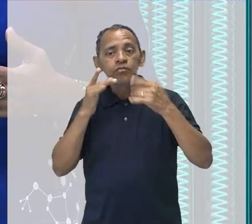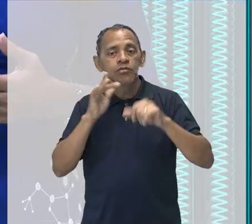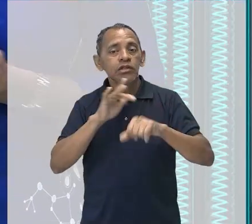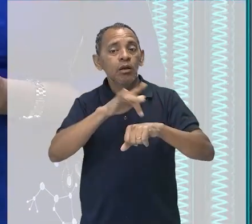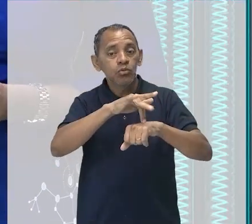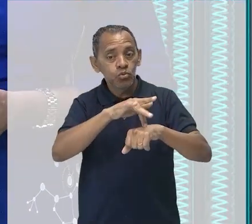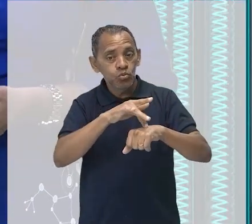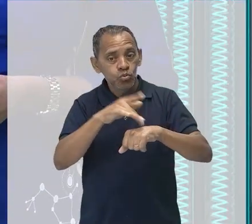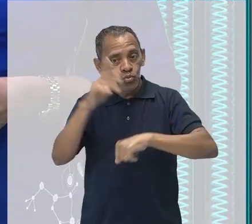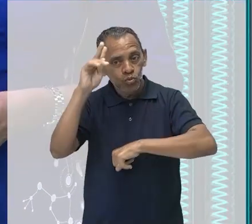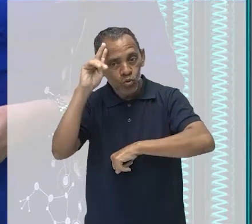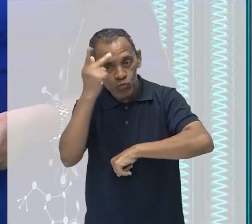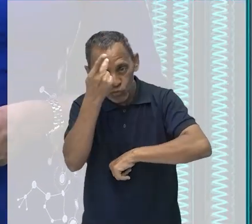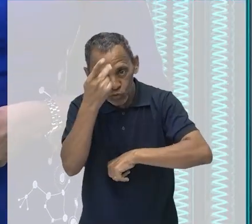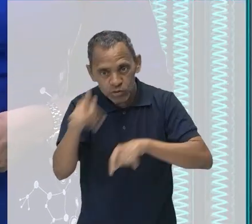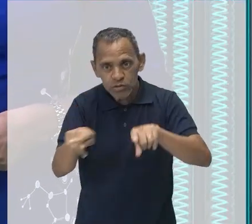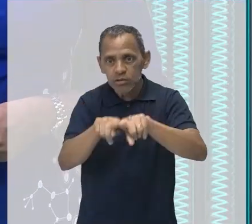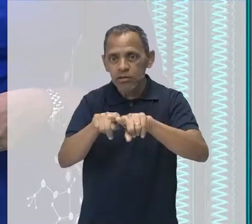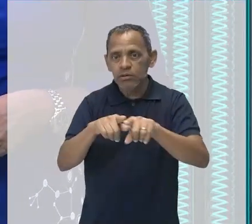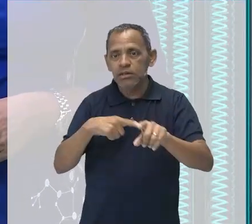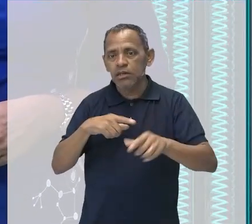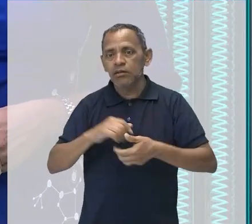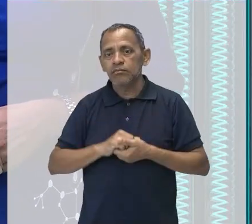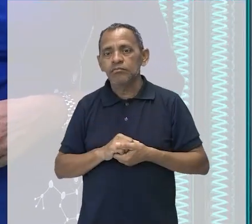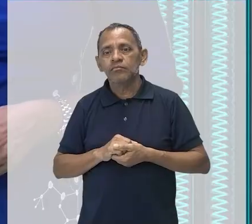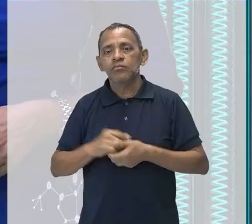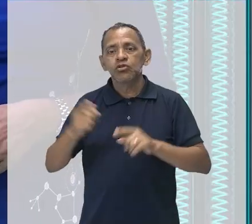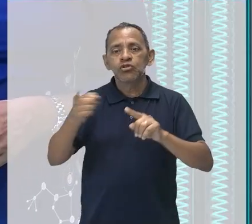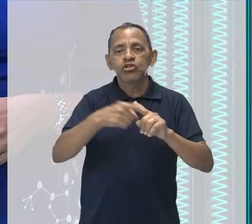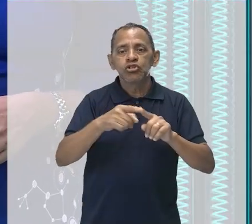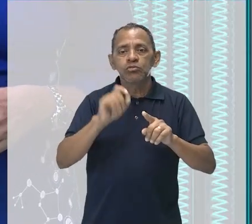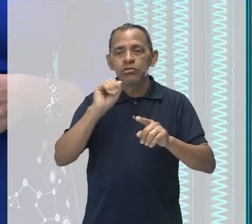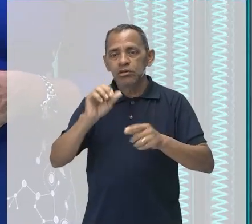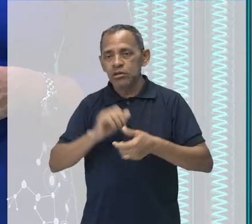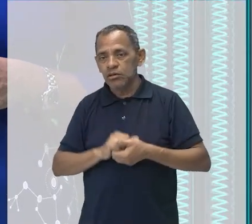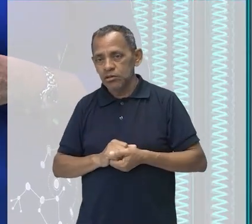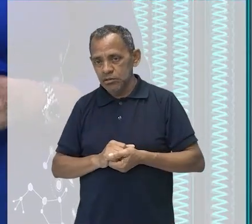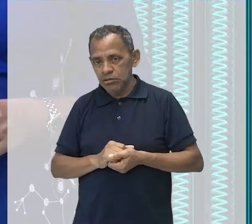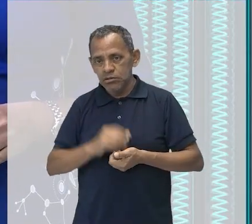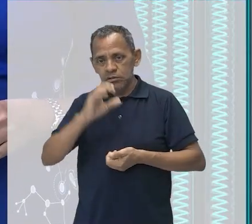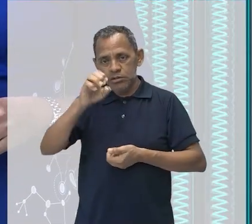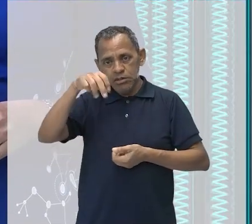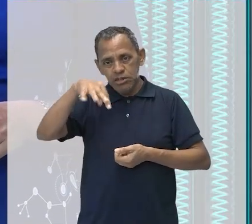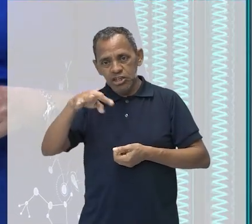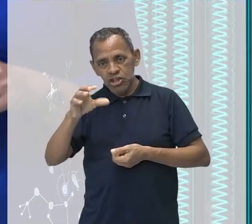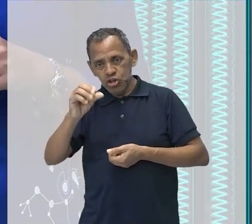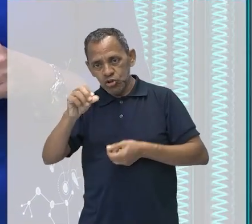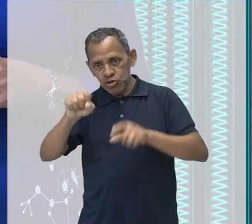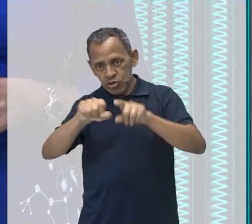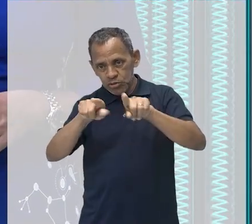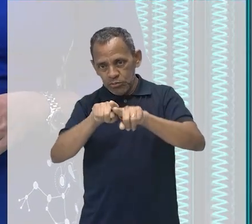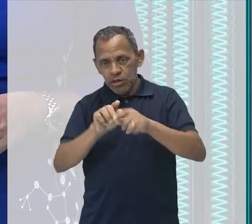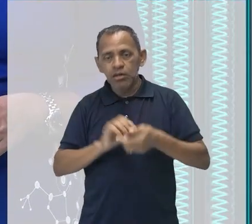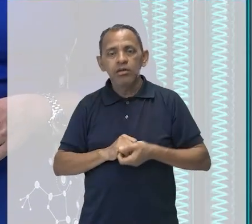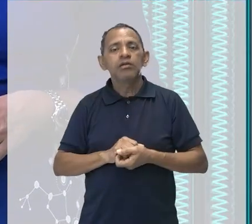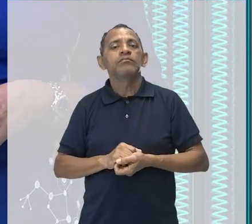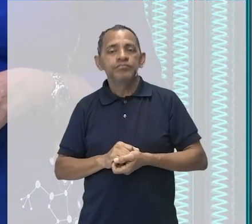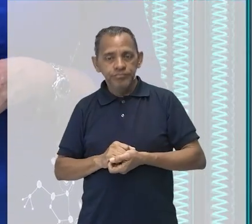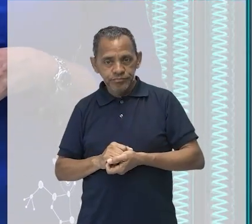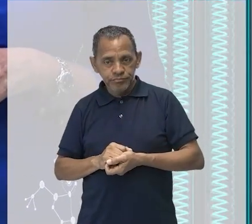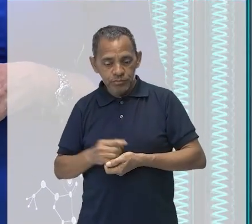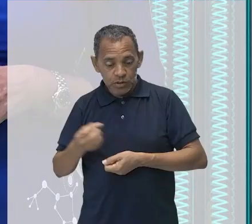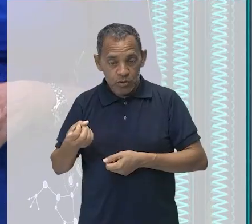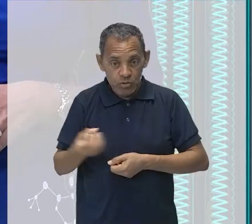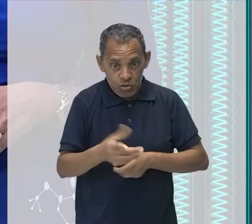meio confuso. E vamos falar agora sobre os estilos cênicos. Temos o teatro clássico, o teatro medieval, o